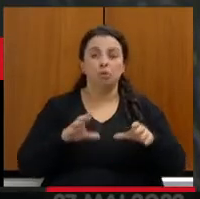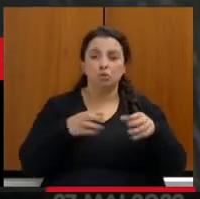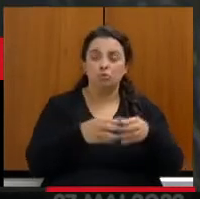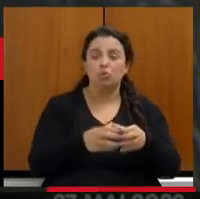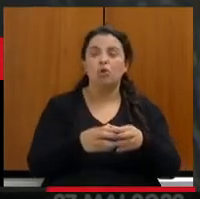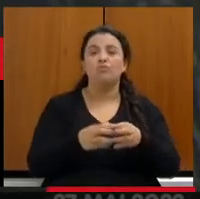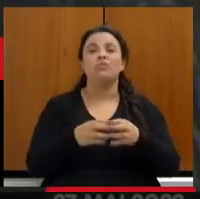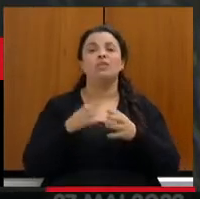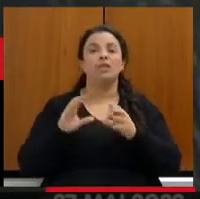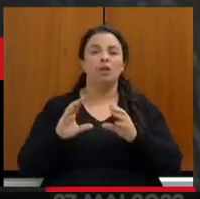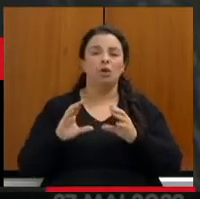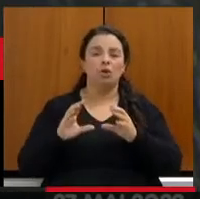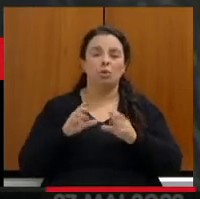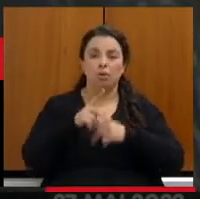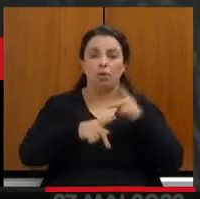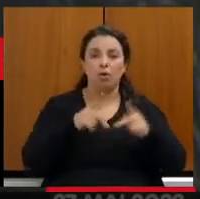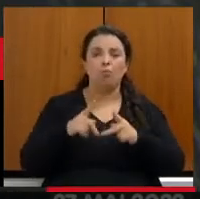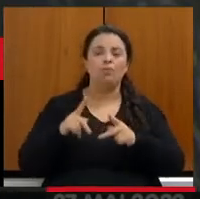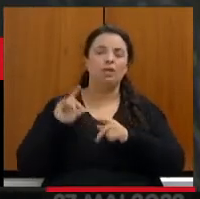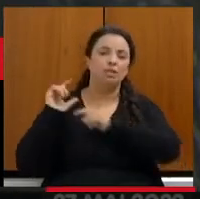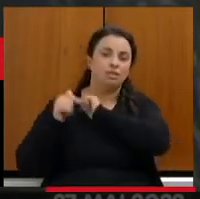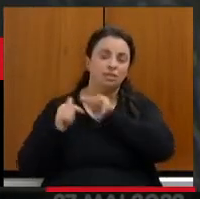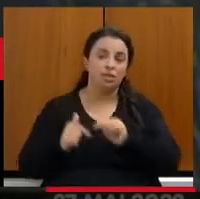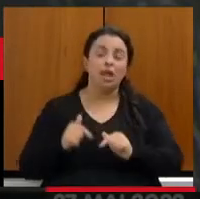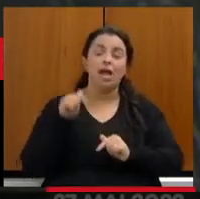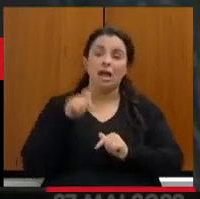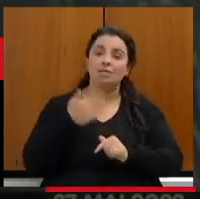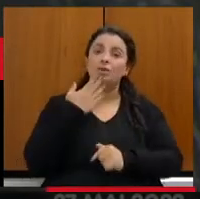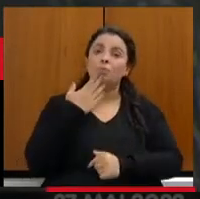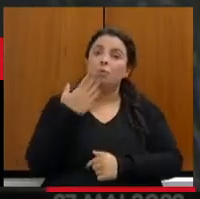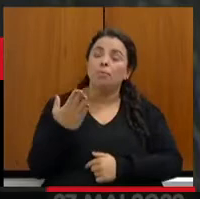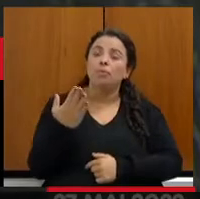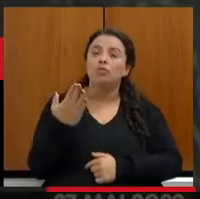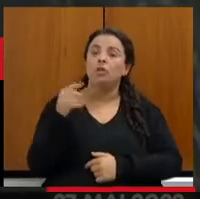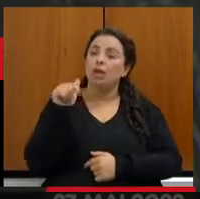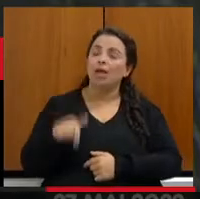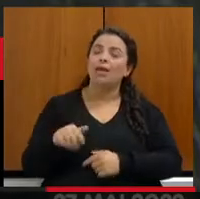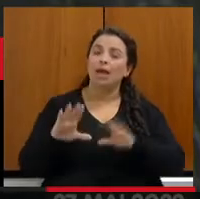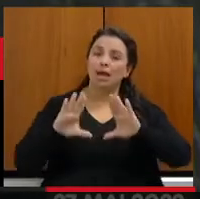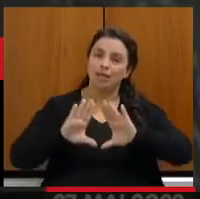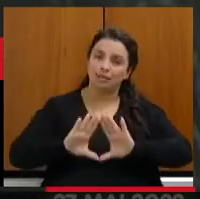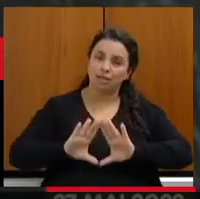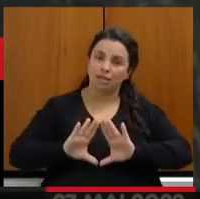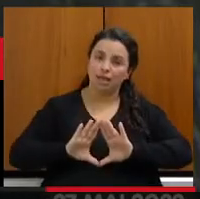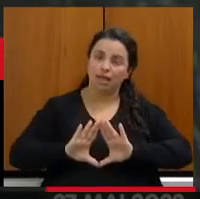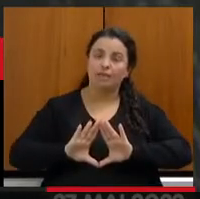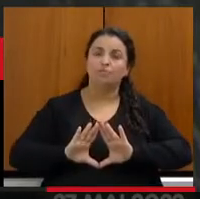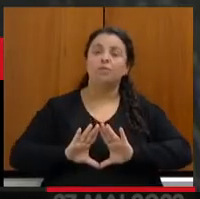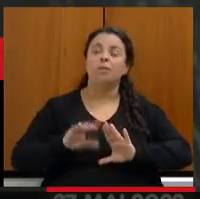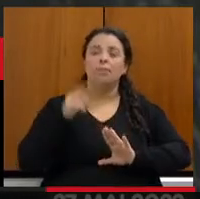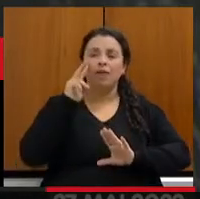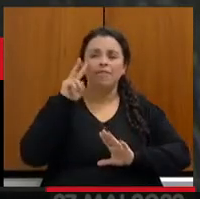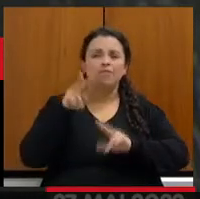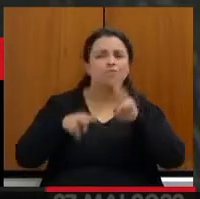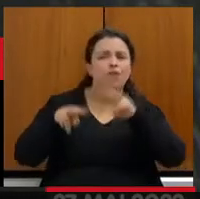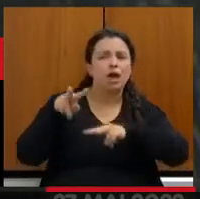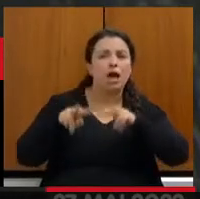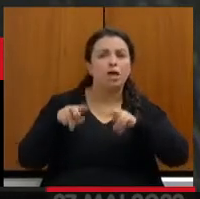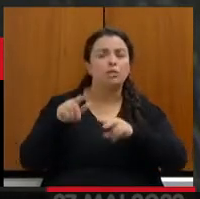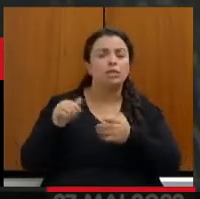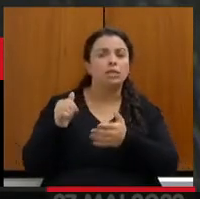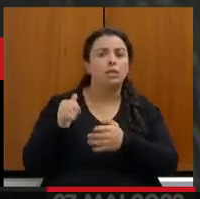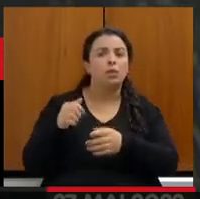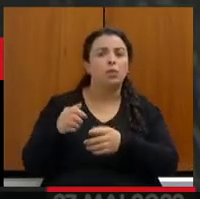então esse é meu desafio Que eu Trago essa casa para que as pessoas possam rever muitos pontos minerais que está sendo